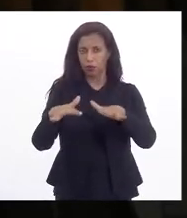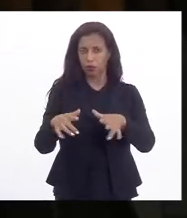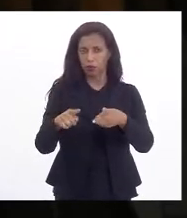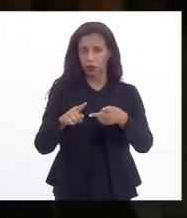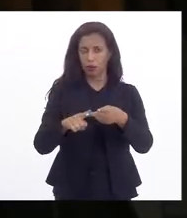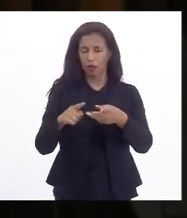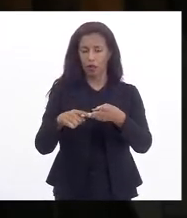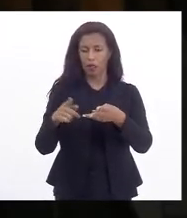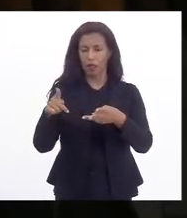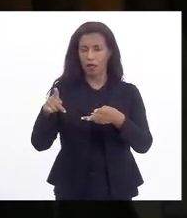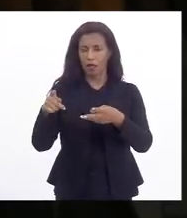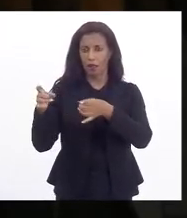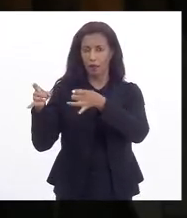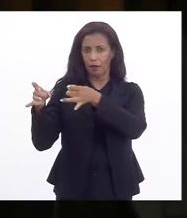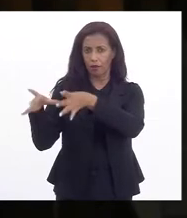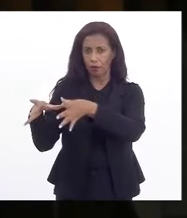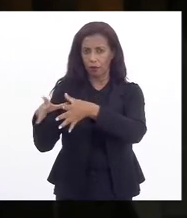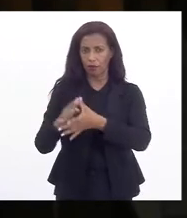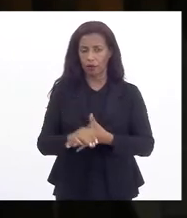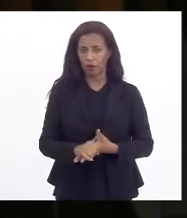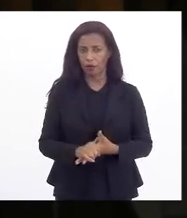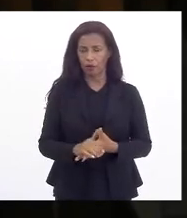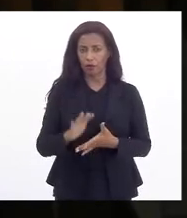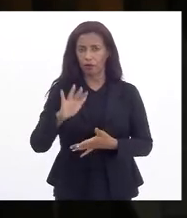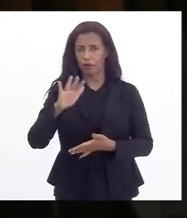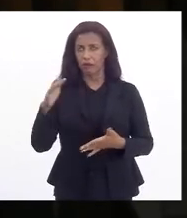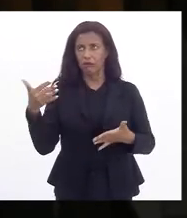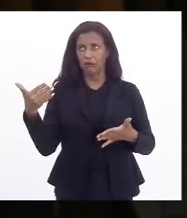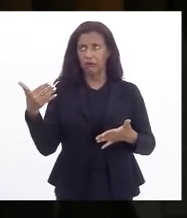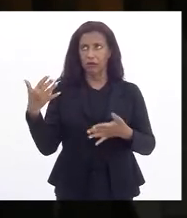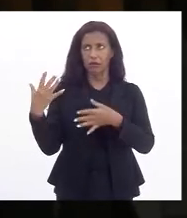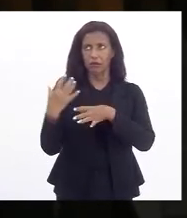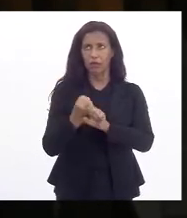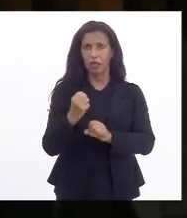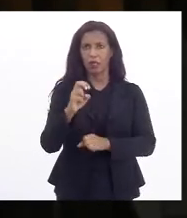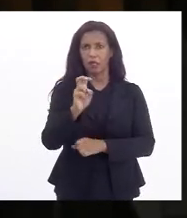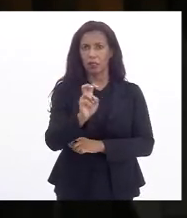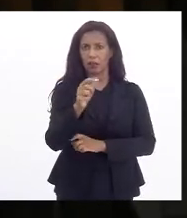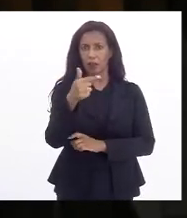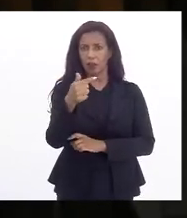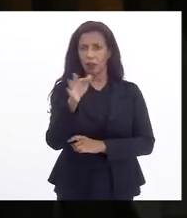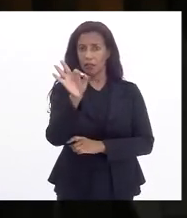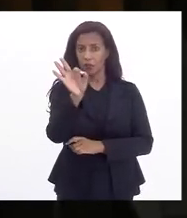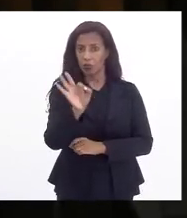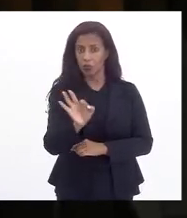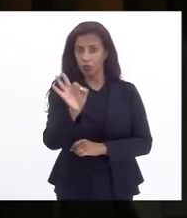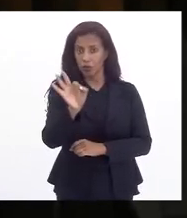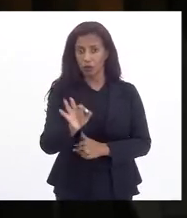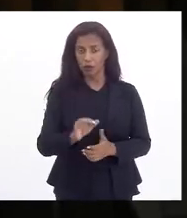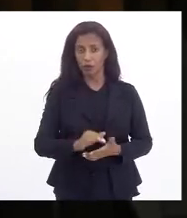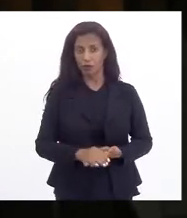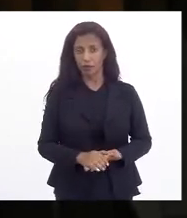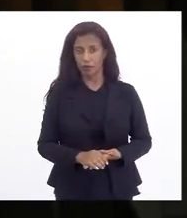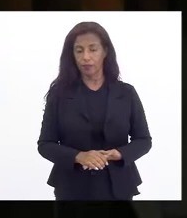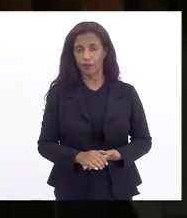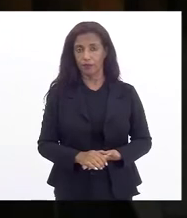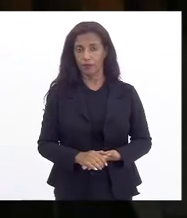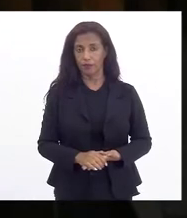e provisão de abandono chegam a 57 por cento